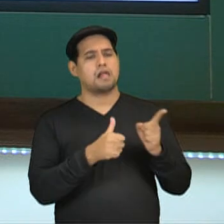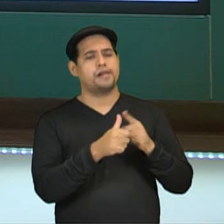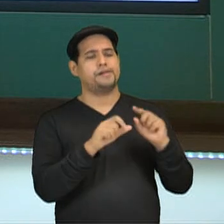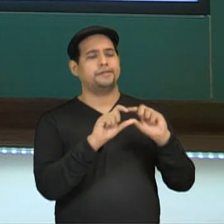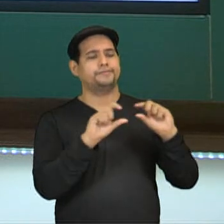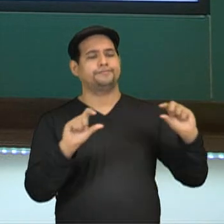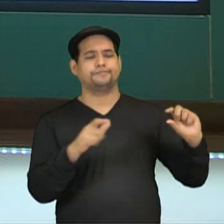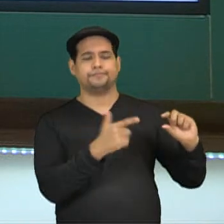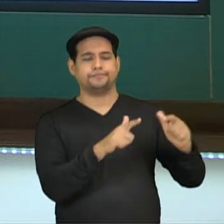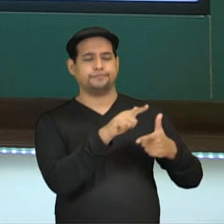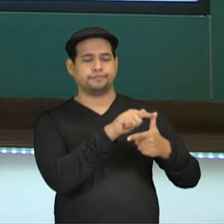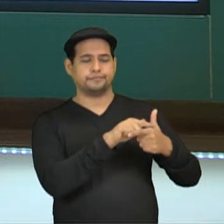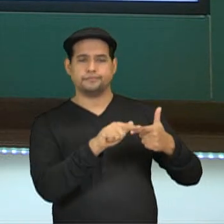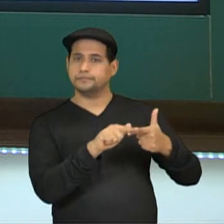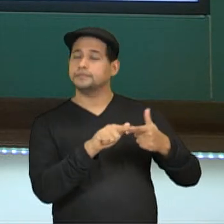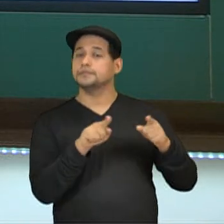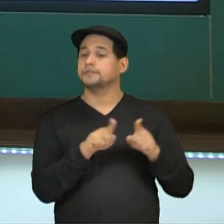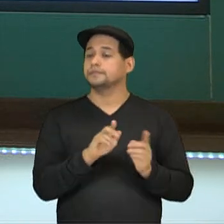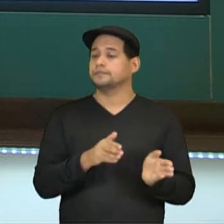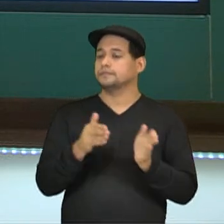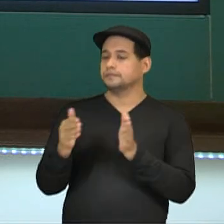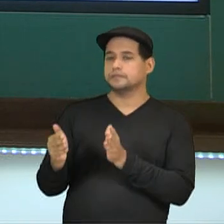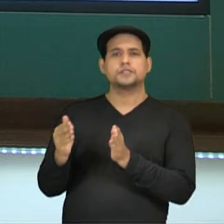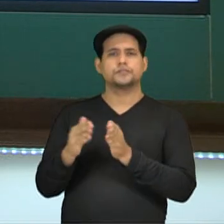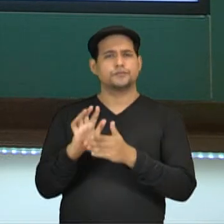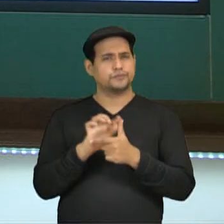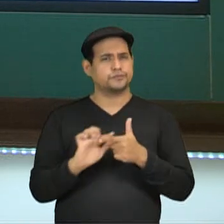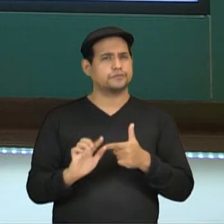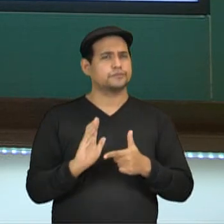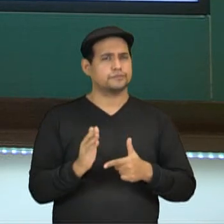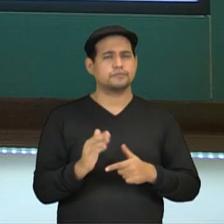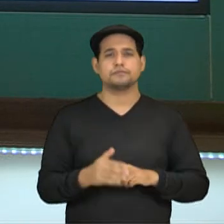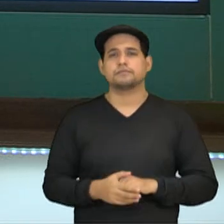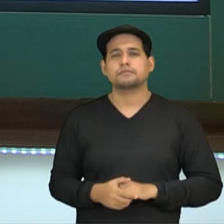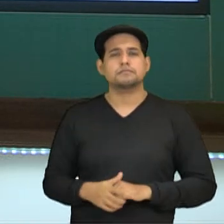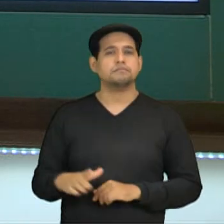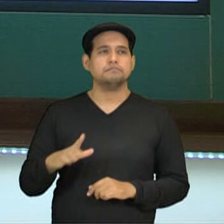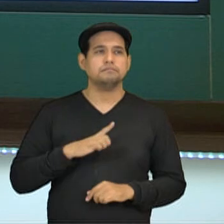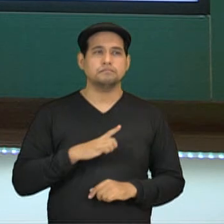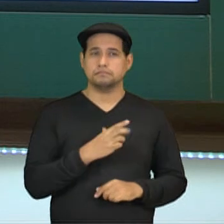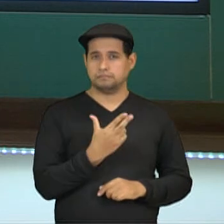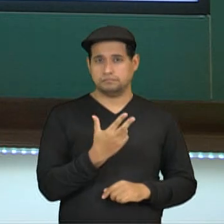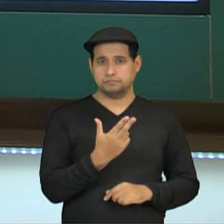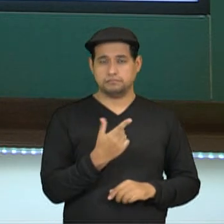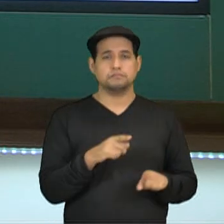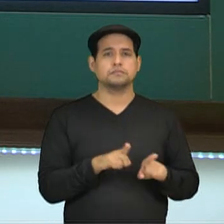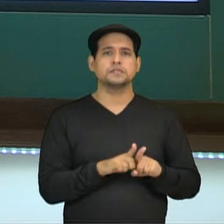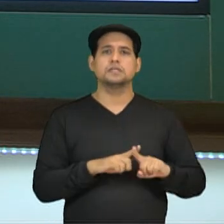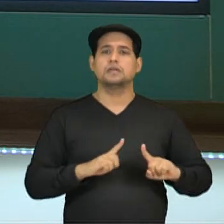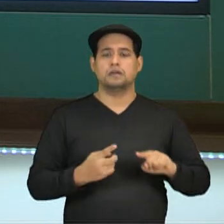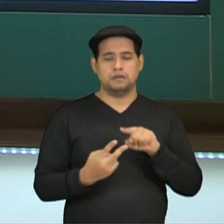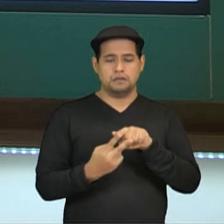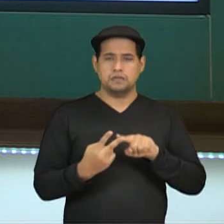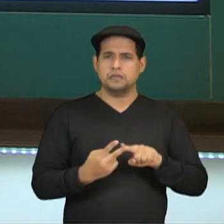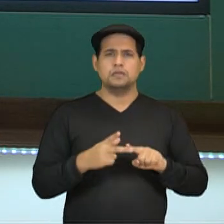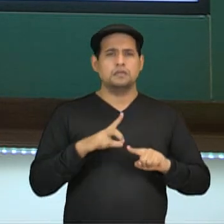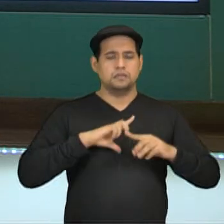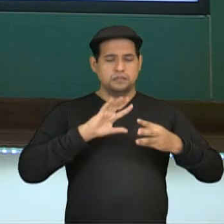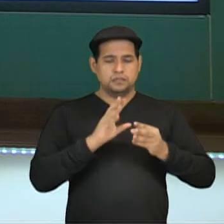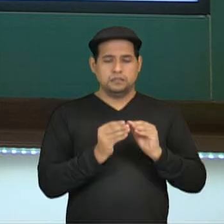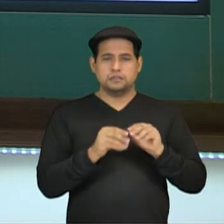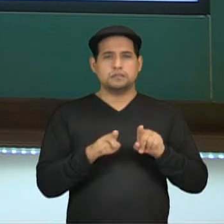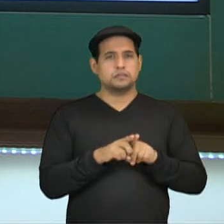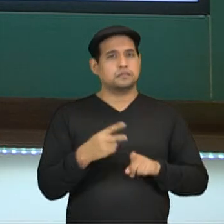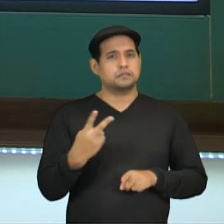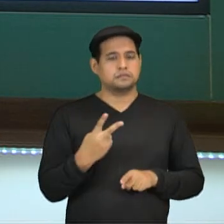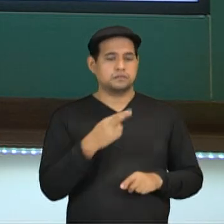primeira, sem dividir, quanto esta dividida, terão a mesma solução. Então, as duas estão na forma reduzida. Então, as